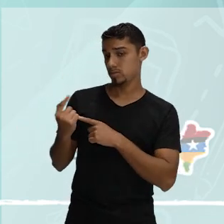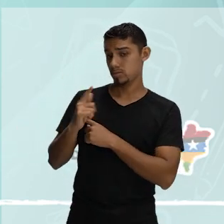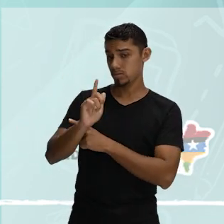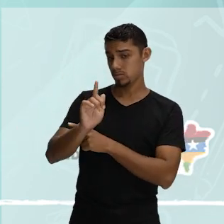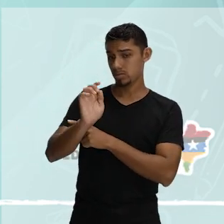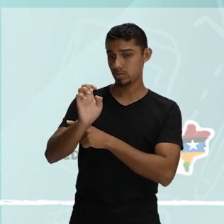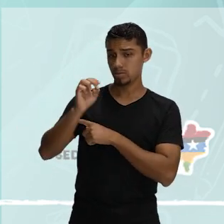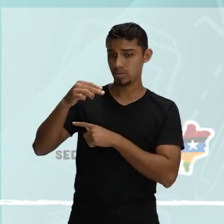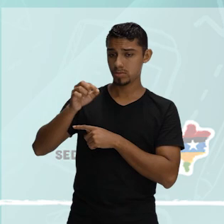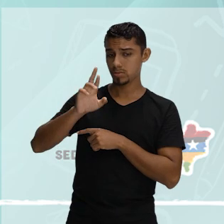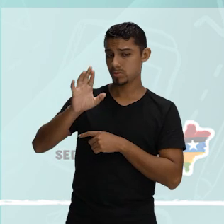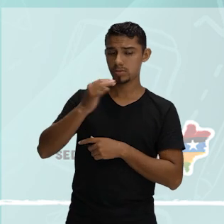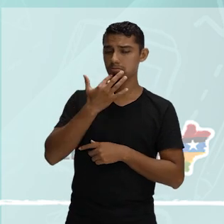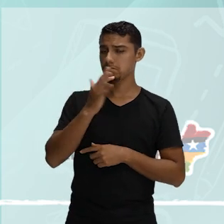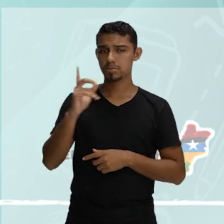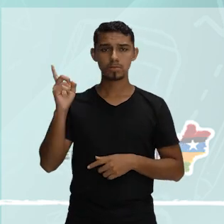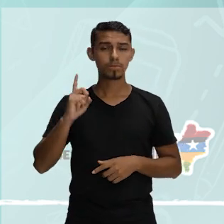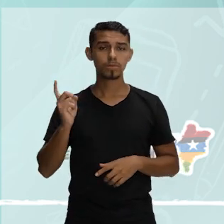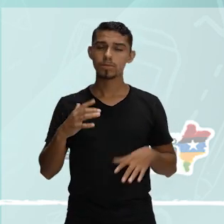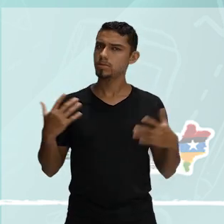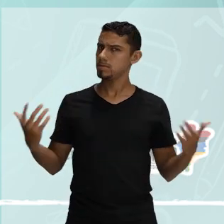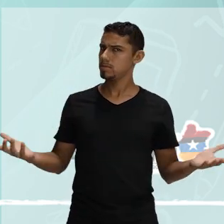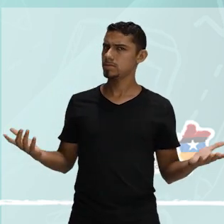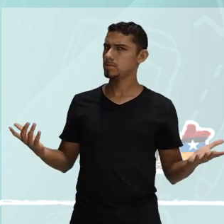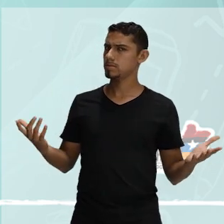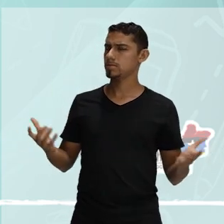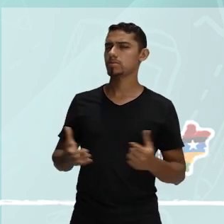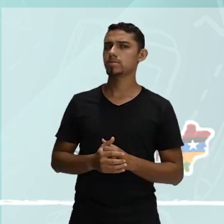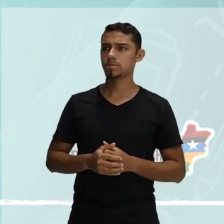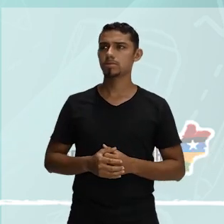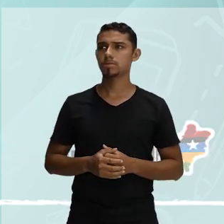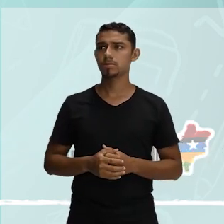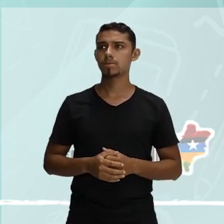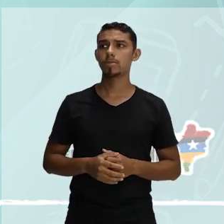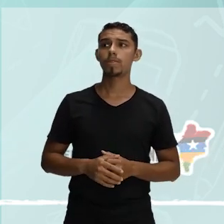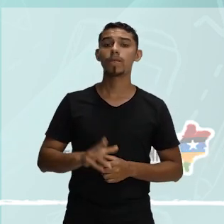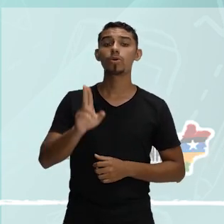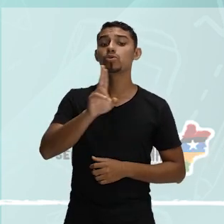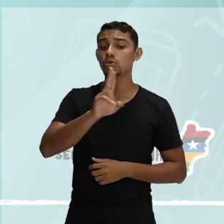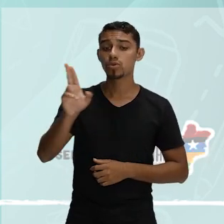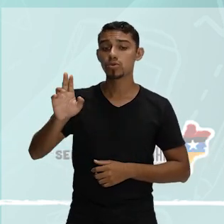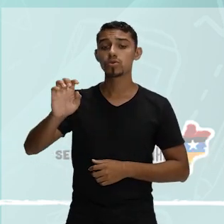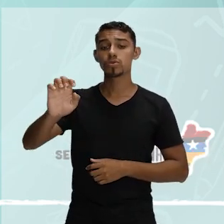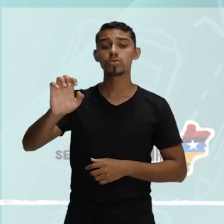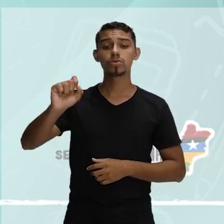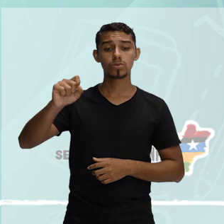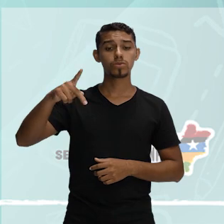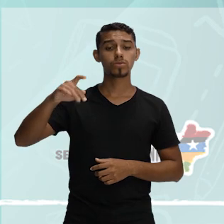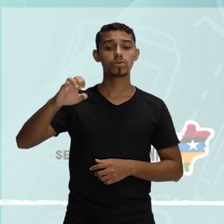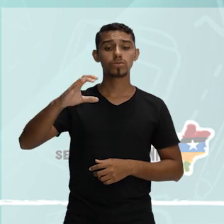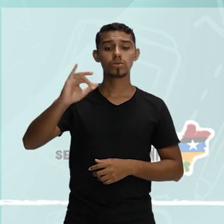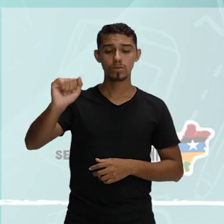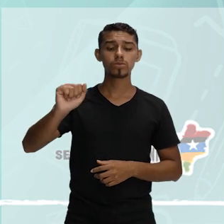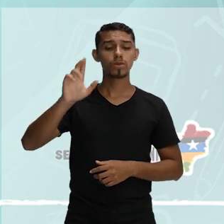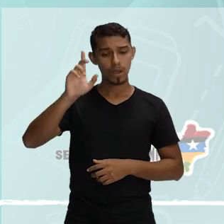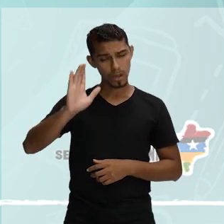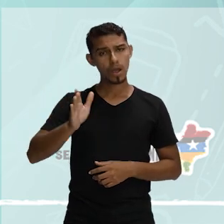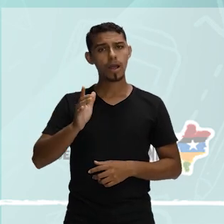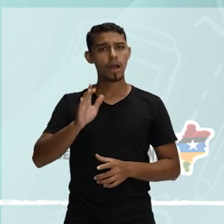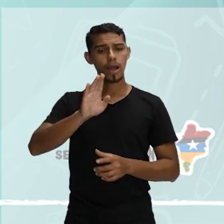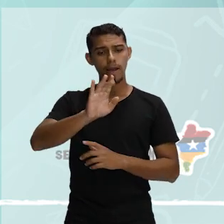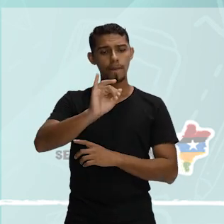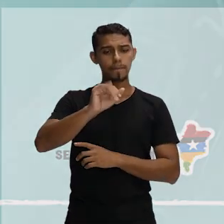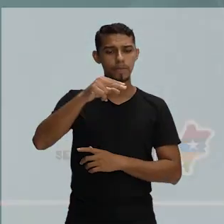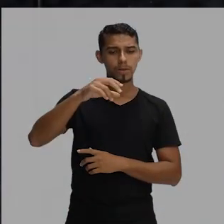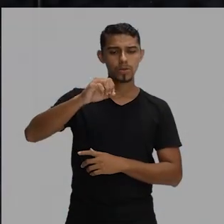não for conhecido. Ora, gente, o nome da espécie ele já é binominal.